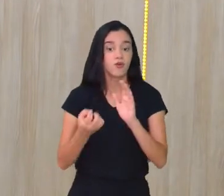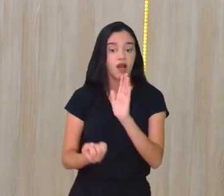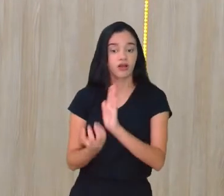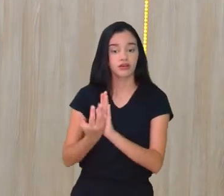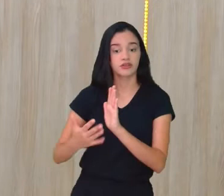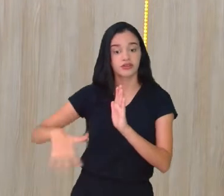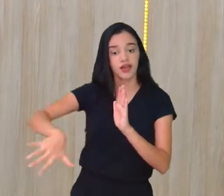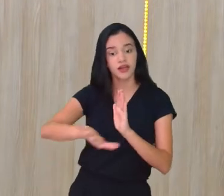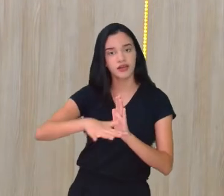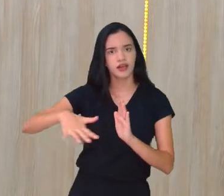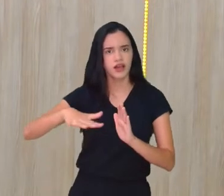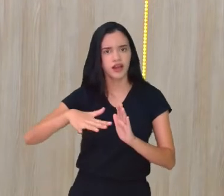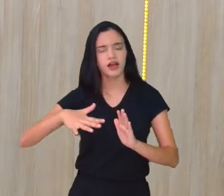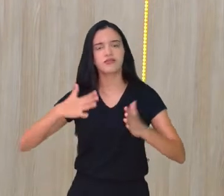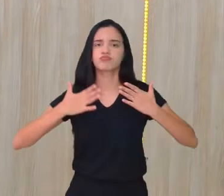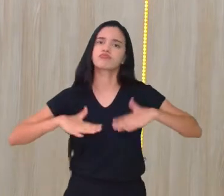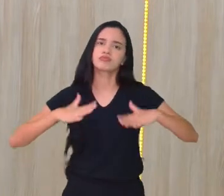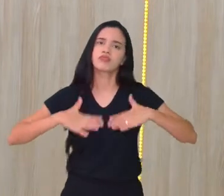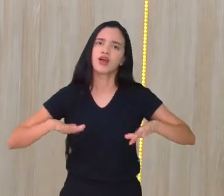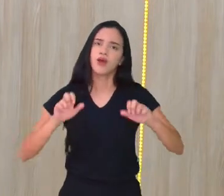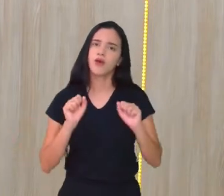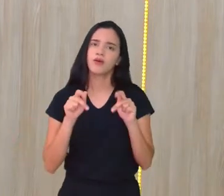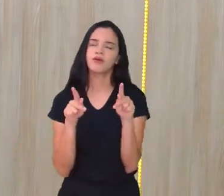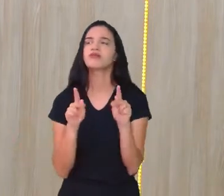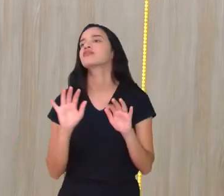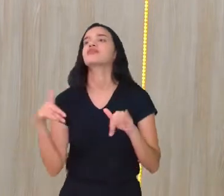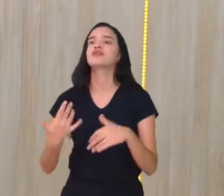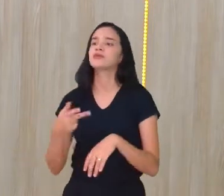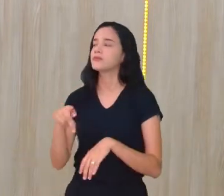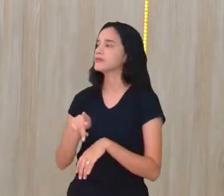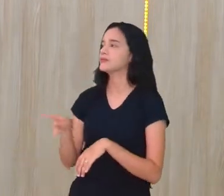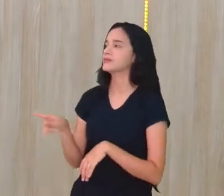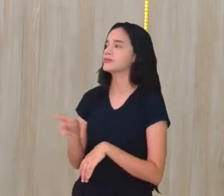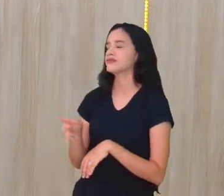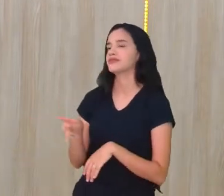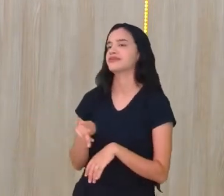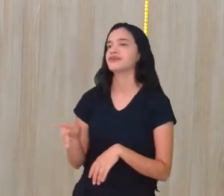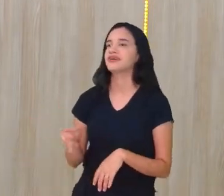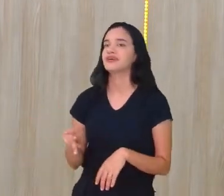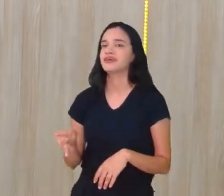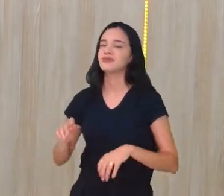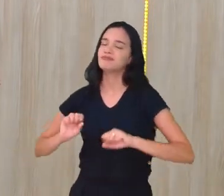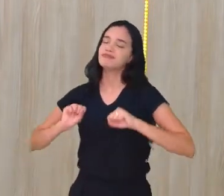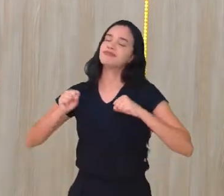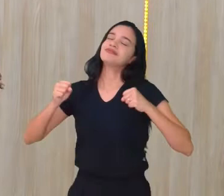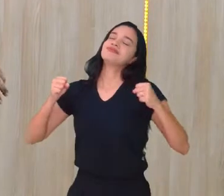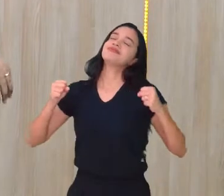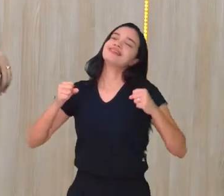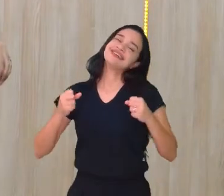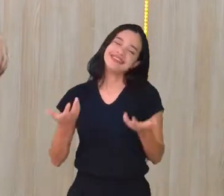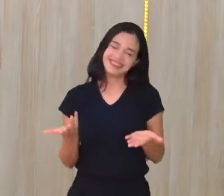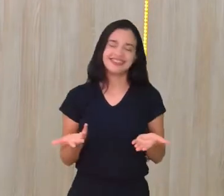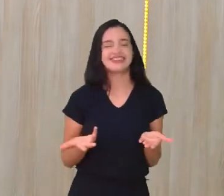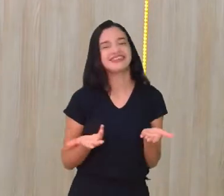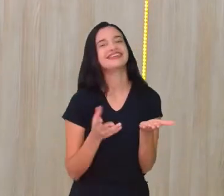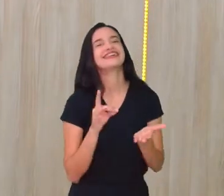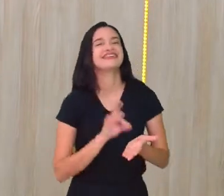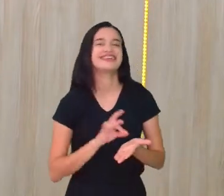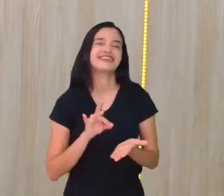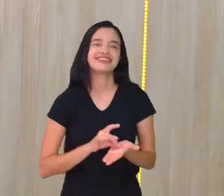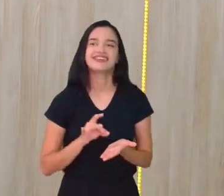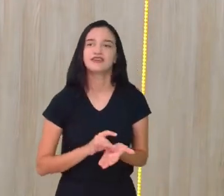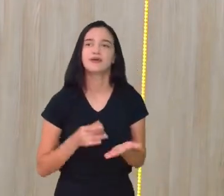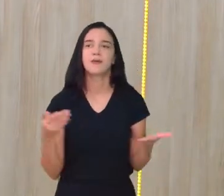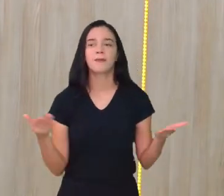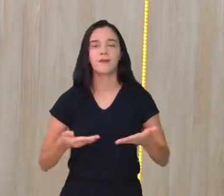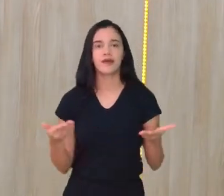Beleza? Tranquilidade, suavidade. Que foi aí, professor Luciano? Deu uma espreguiçada aí, professor. Aí parte agora,